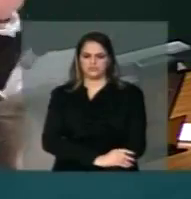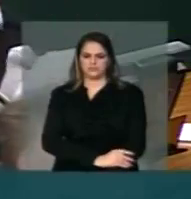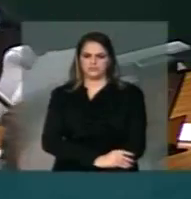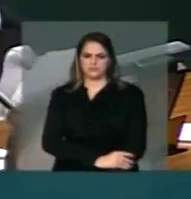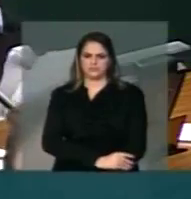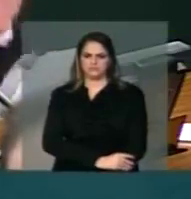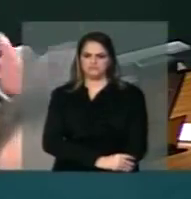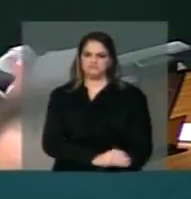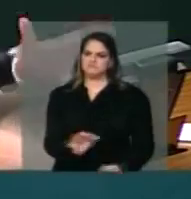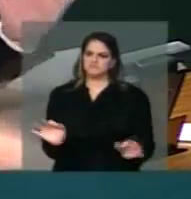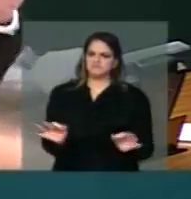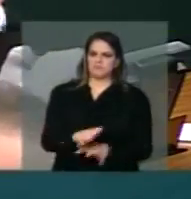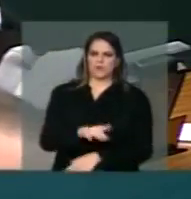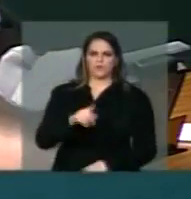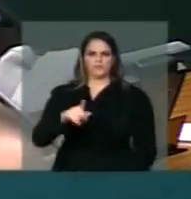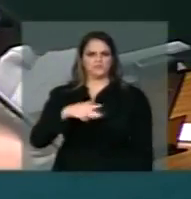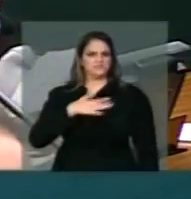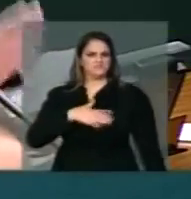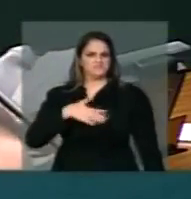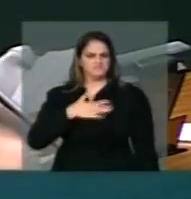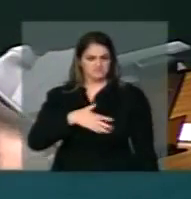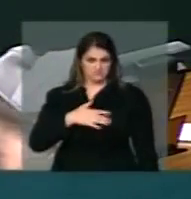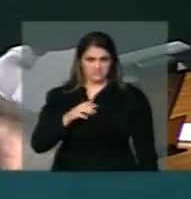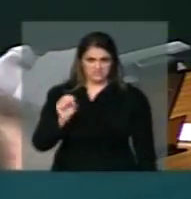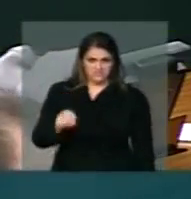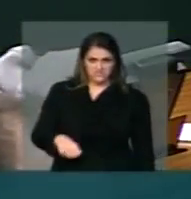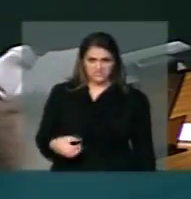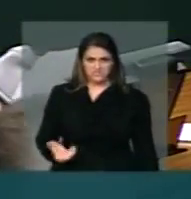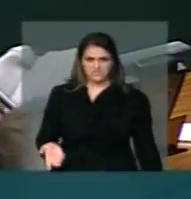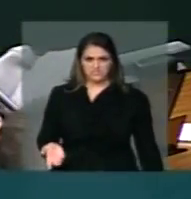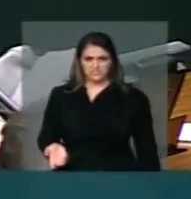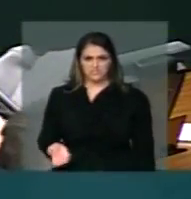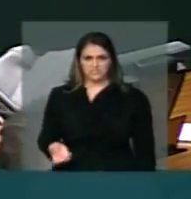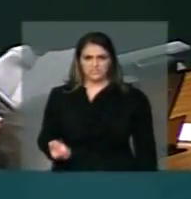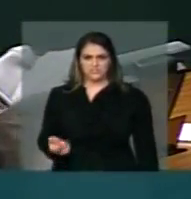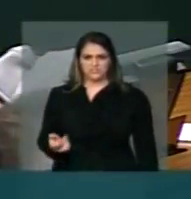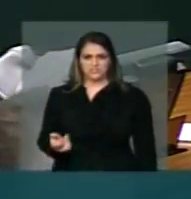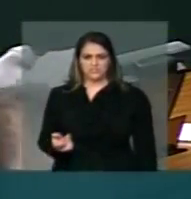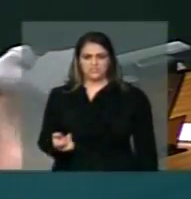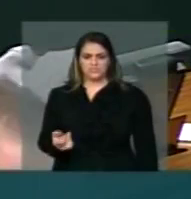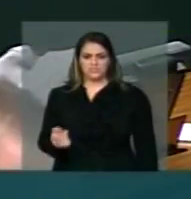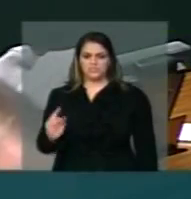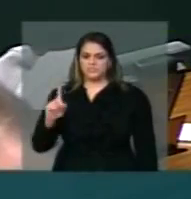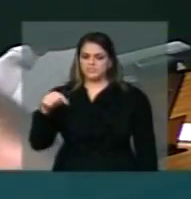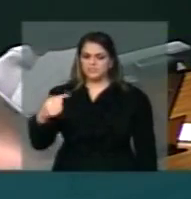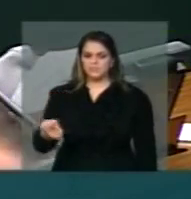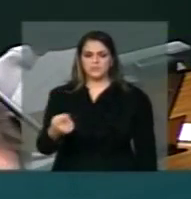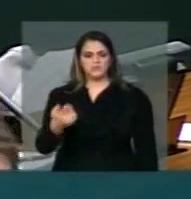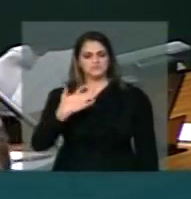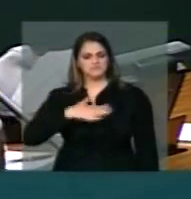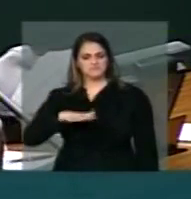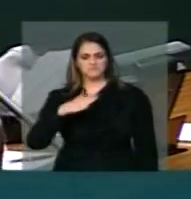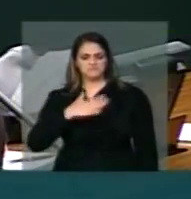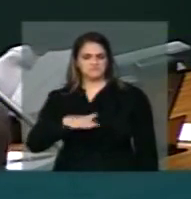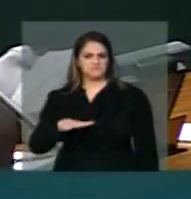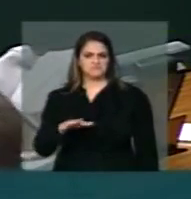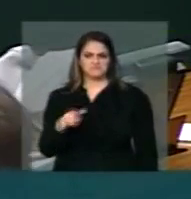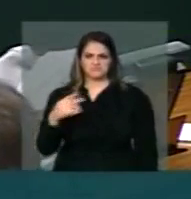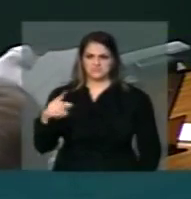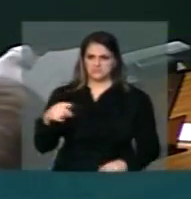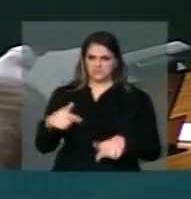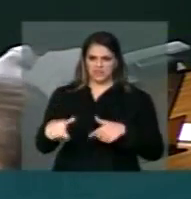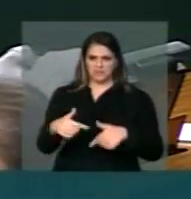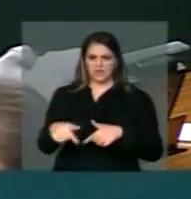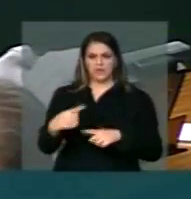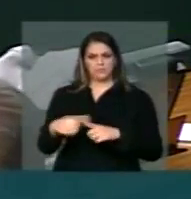é, a Vossa Senhoria e, consequentemente, a gerência que Vossa Senhoria, pela